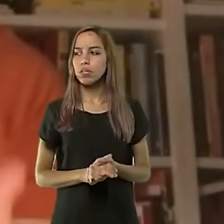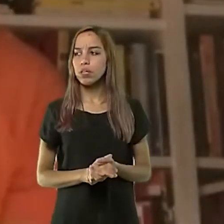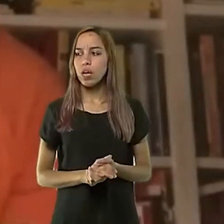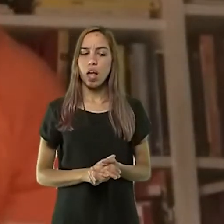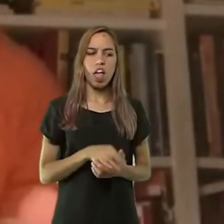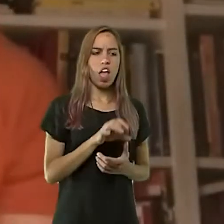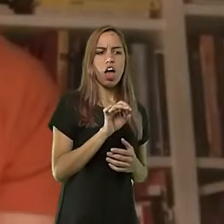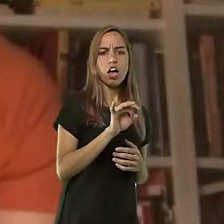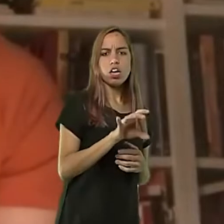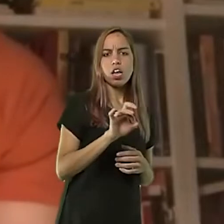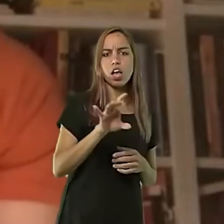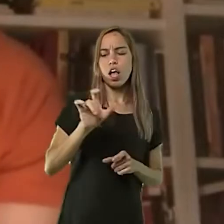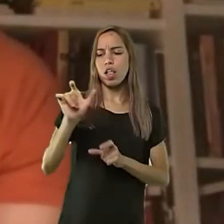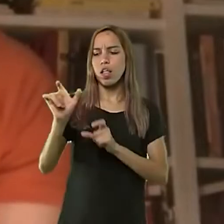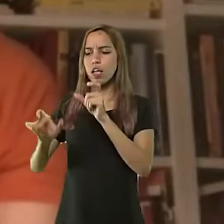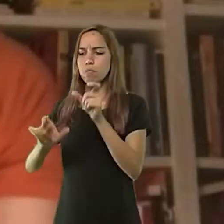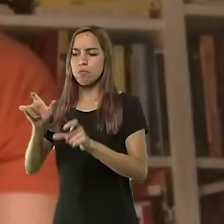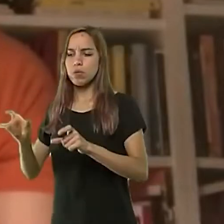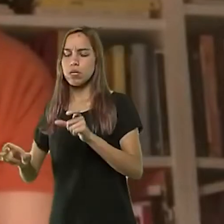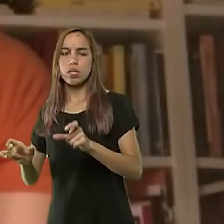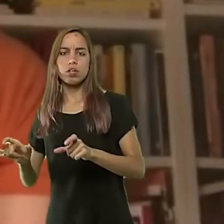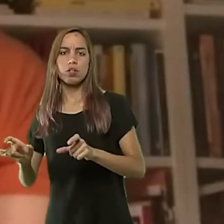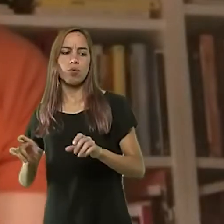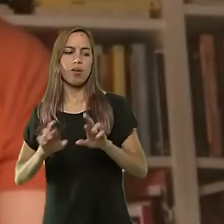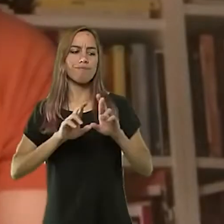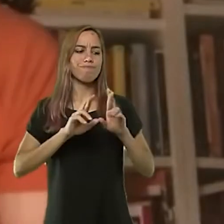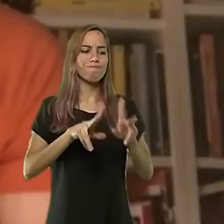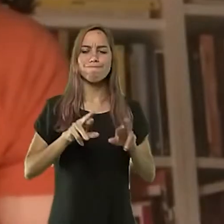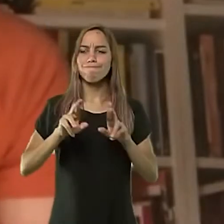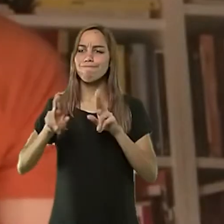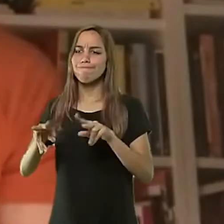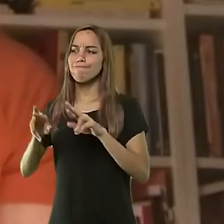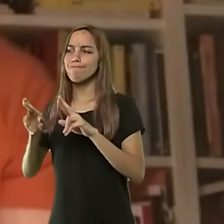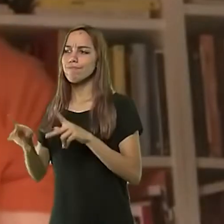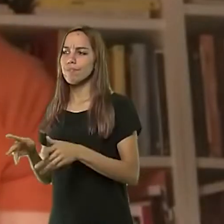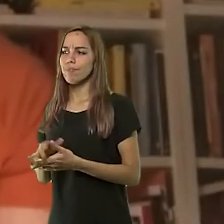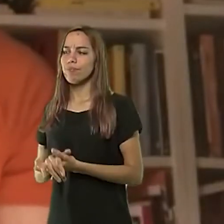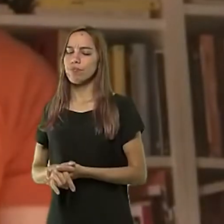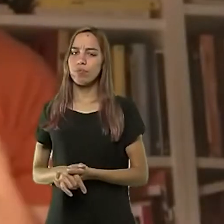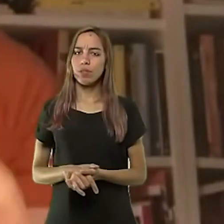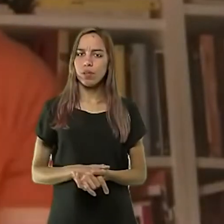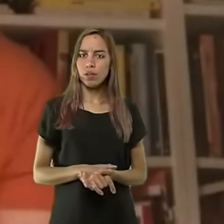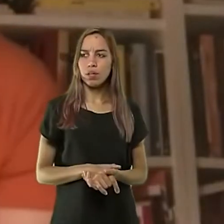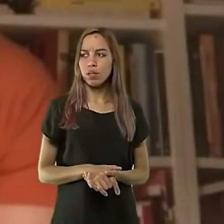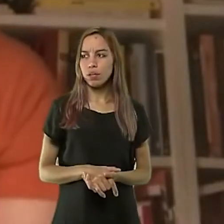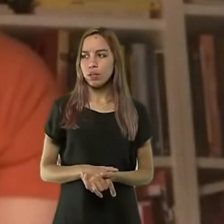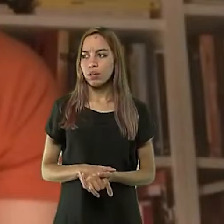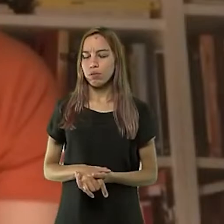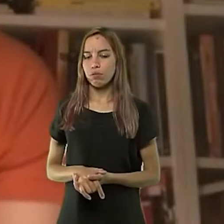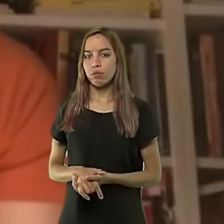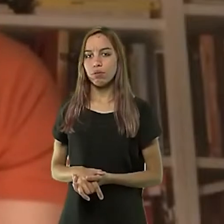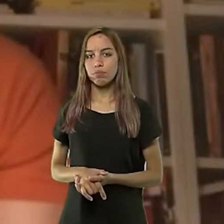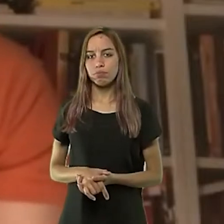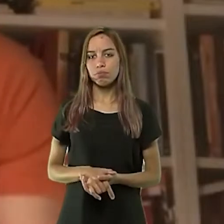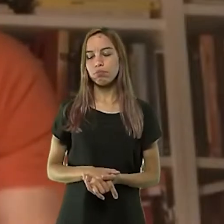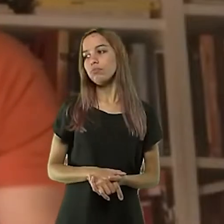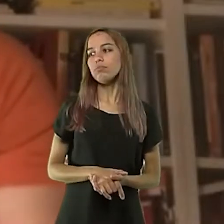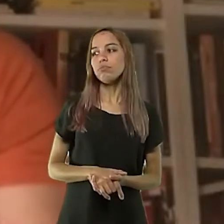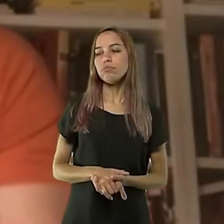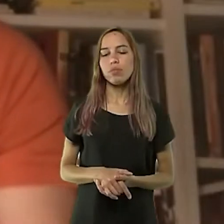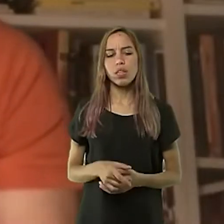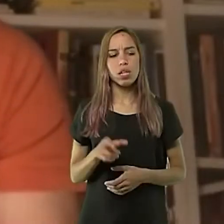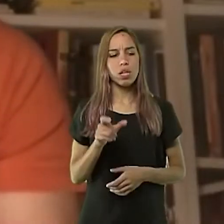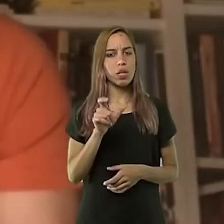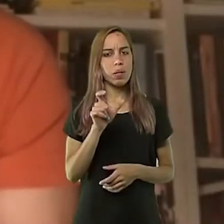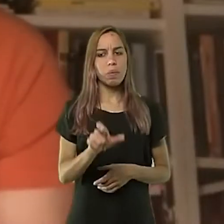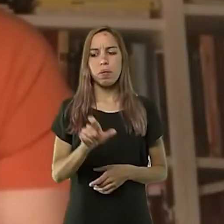pintar diferentes, etc. E na literatura também existem estes ritmos que são